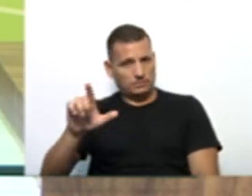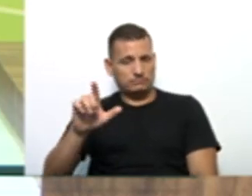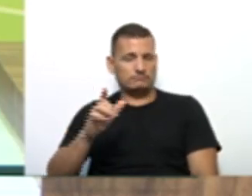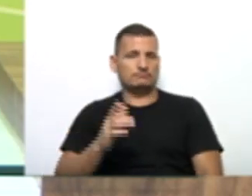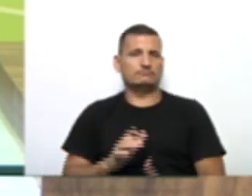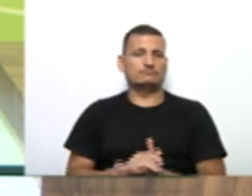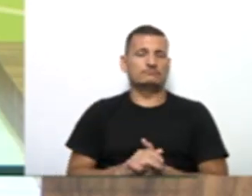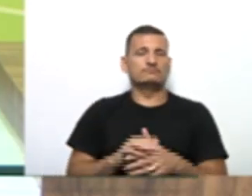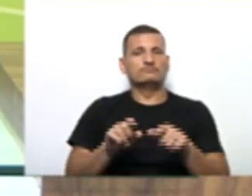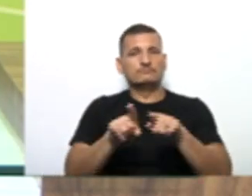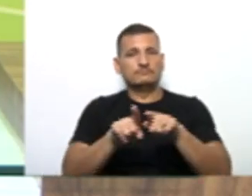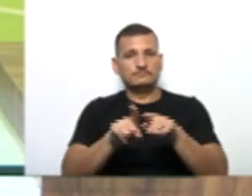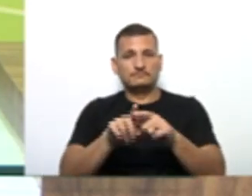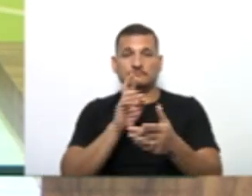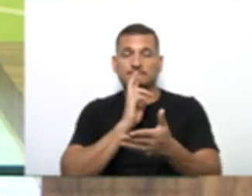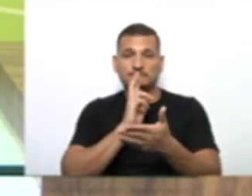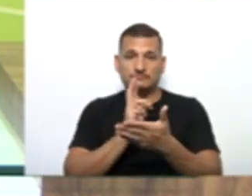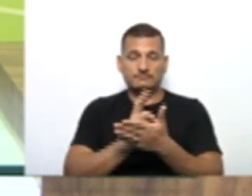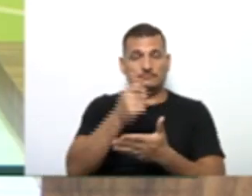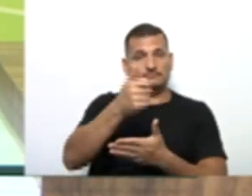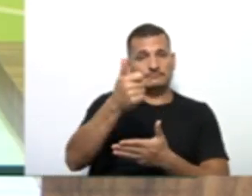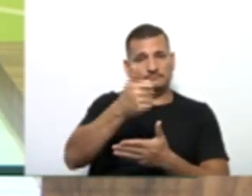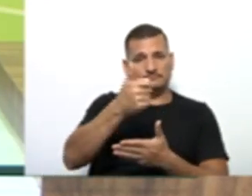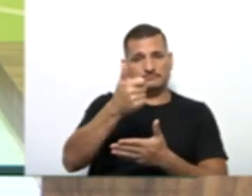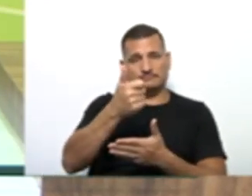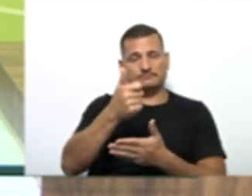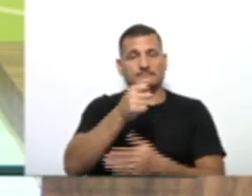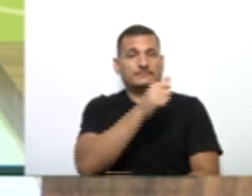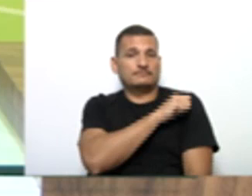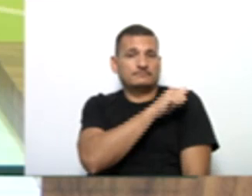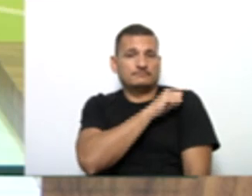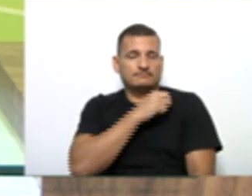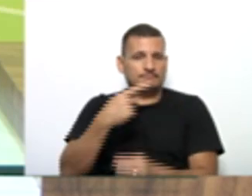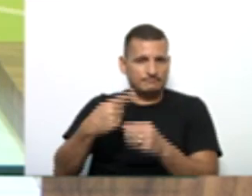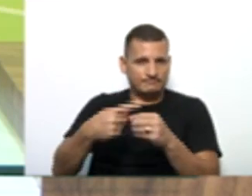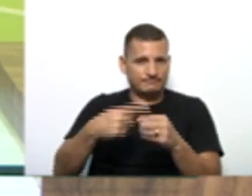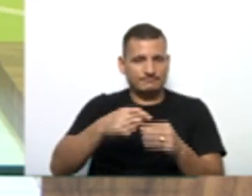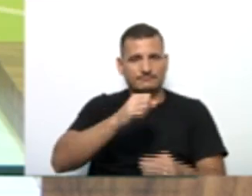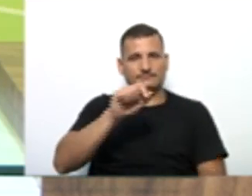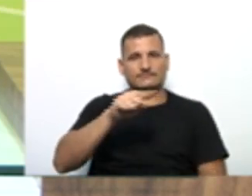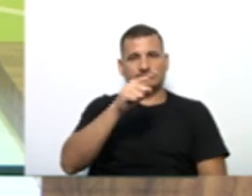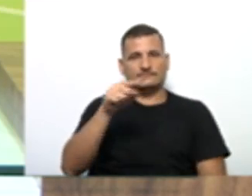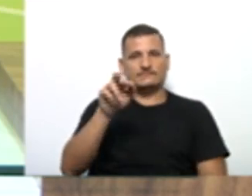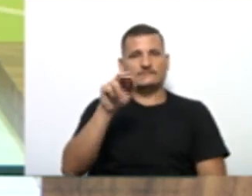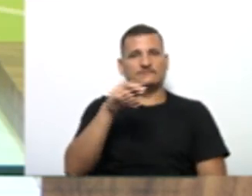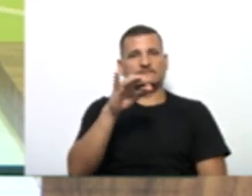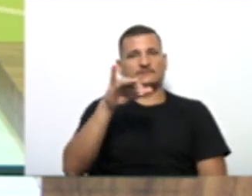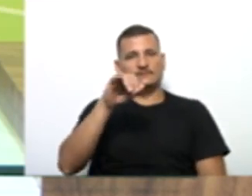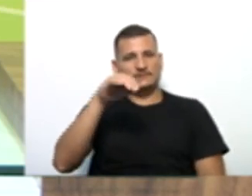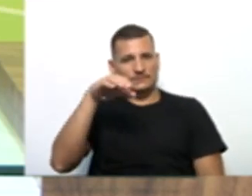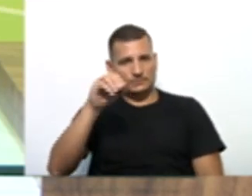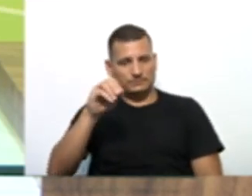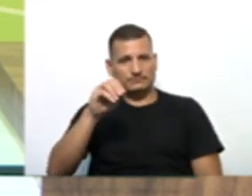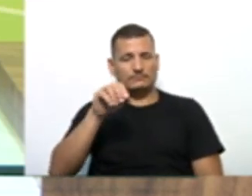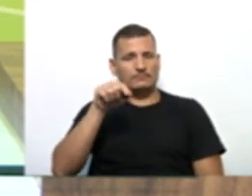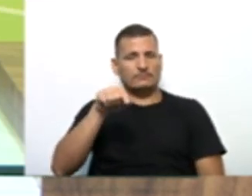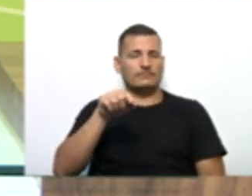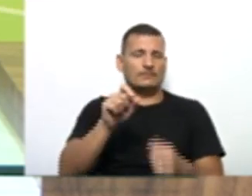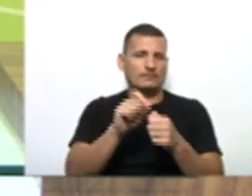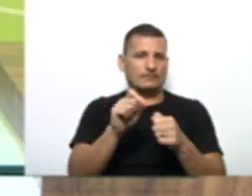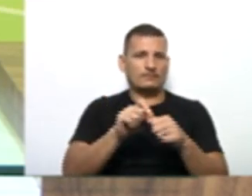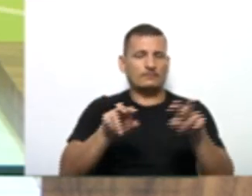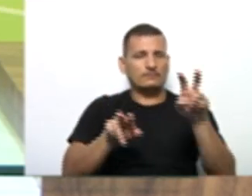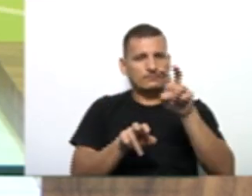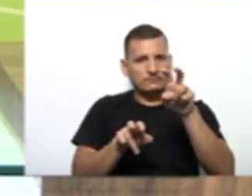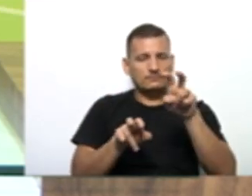correta, também respondeu a questão 1, o aluno de São Francisco do Guaporé, né, e ele faz a citação também,